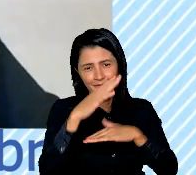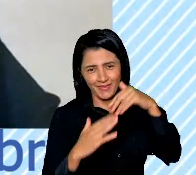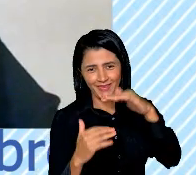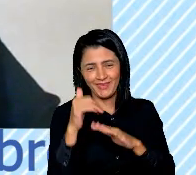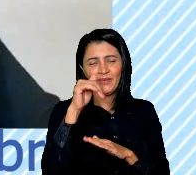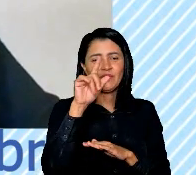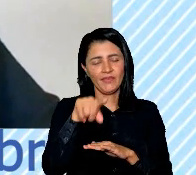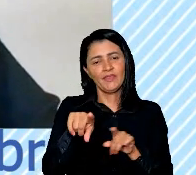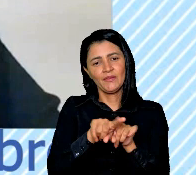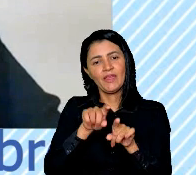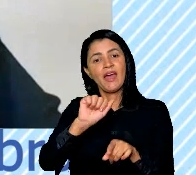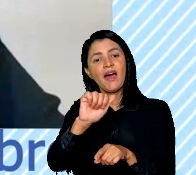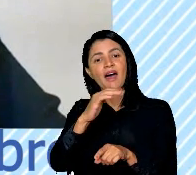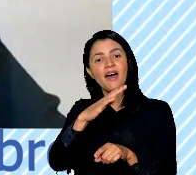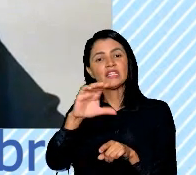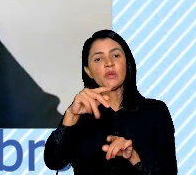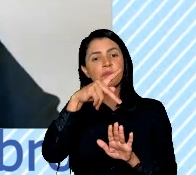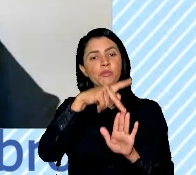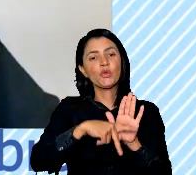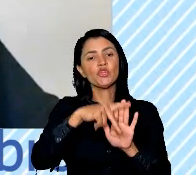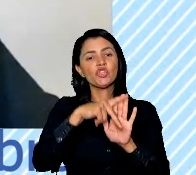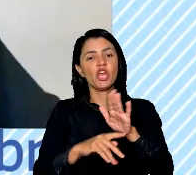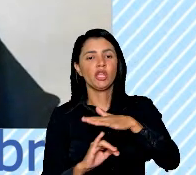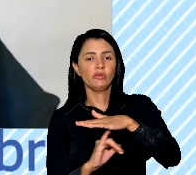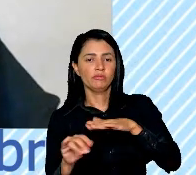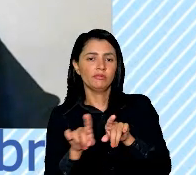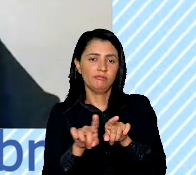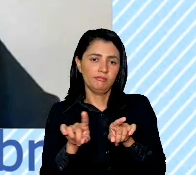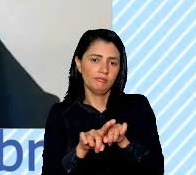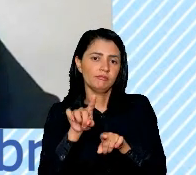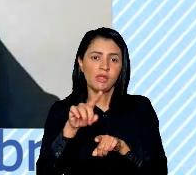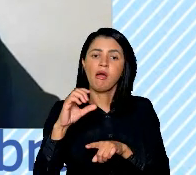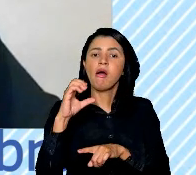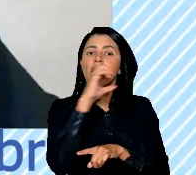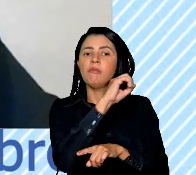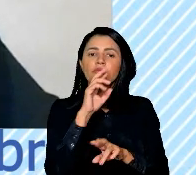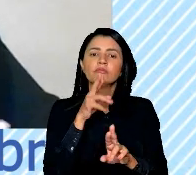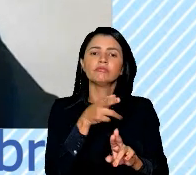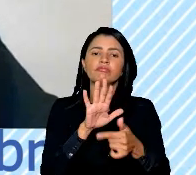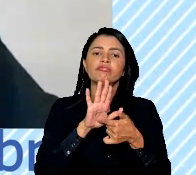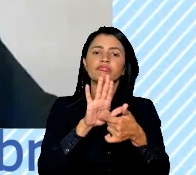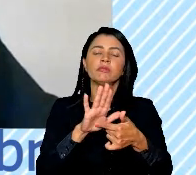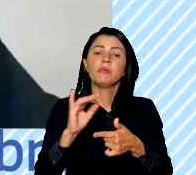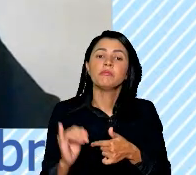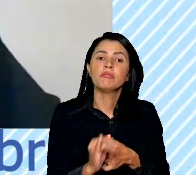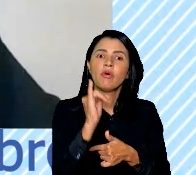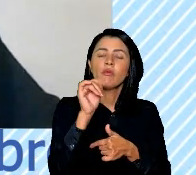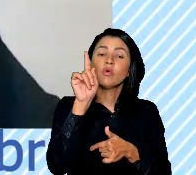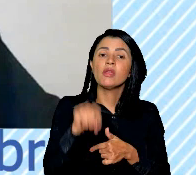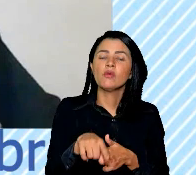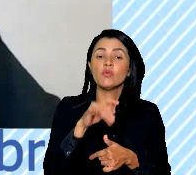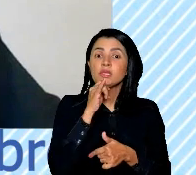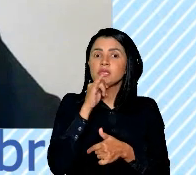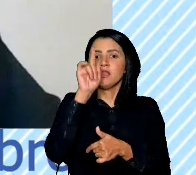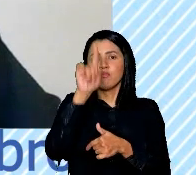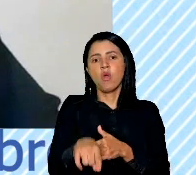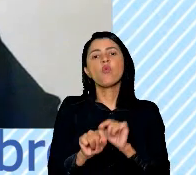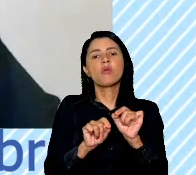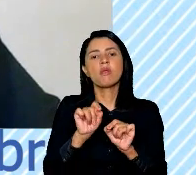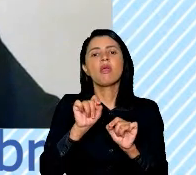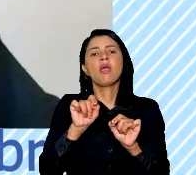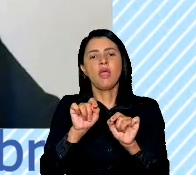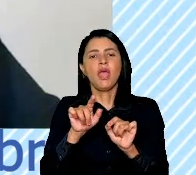meio de ações e projetos institucionais. E aqui eu faço uma breve menção a um importante exemplo disso, que foi o grupo